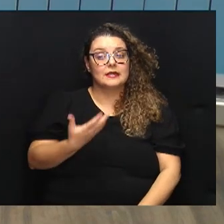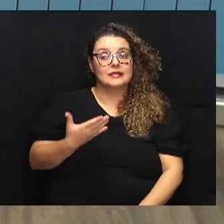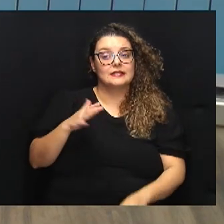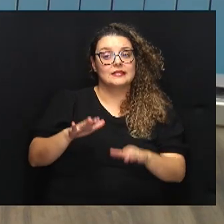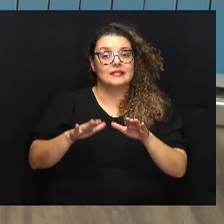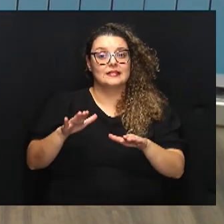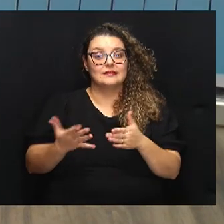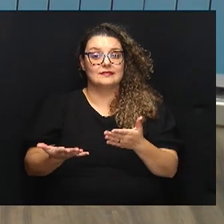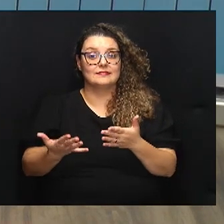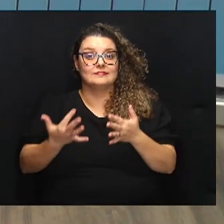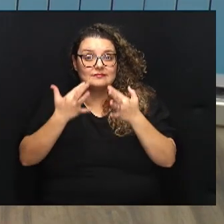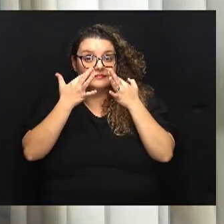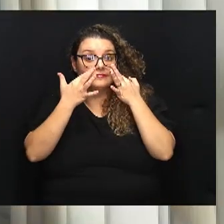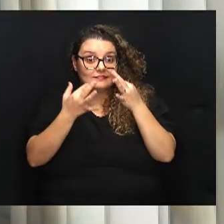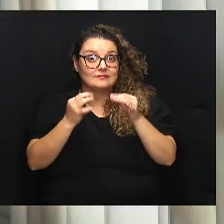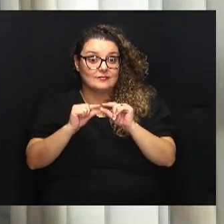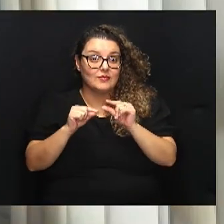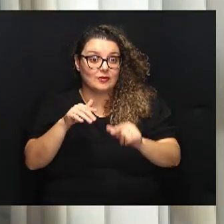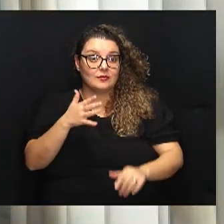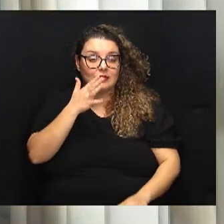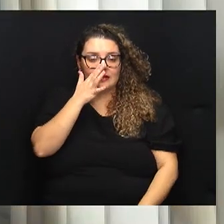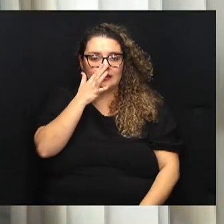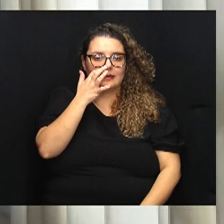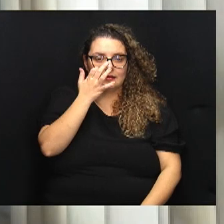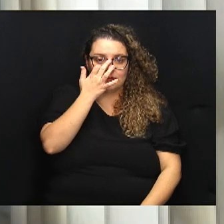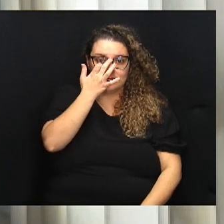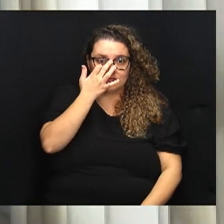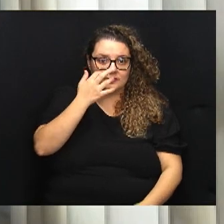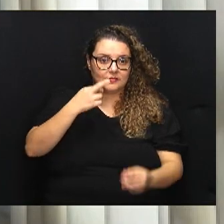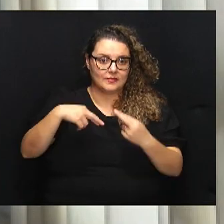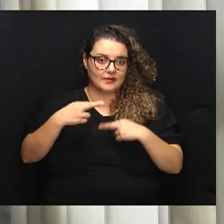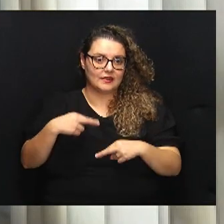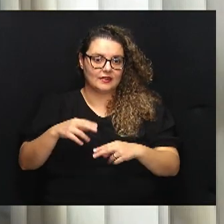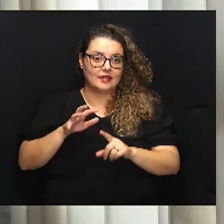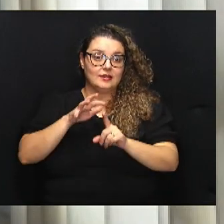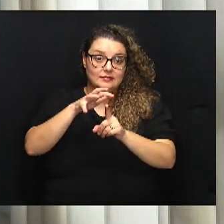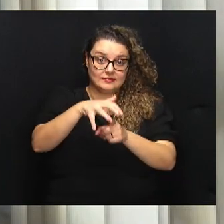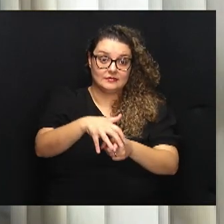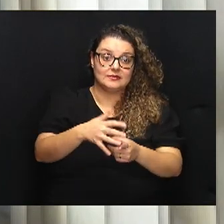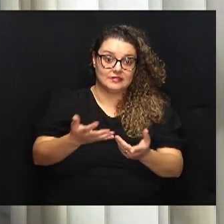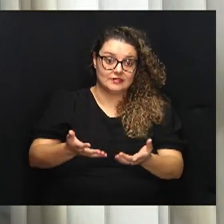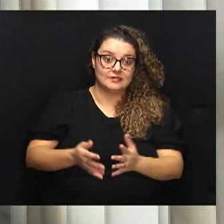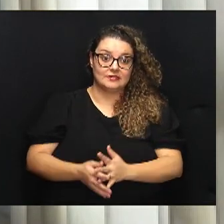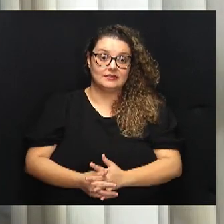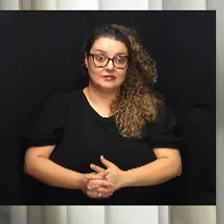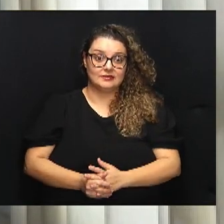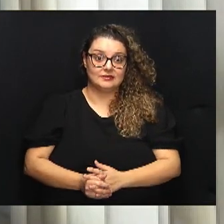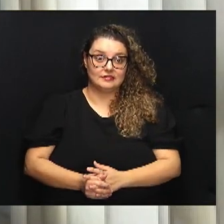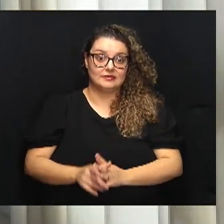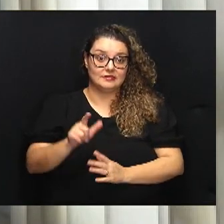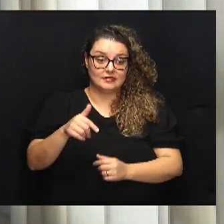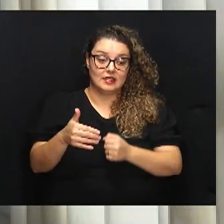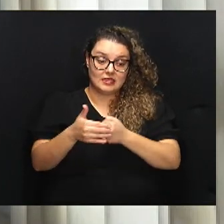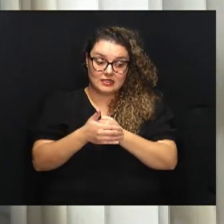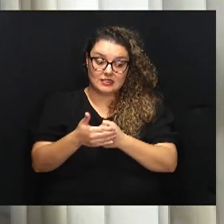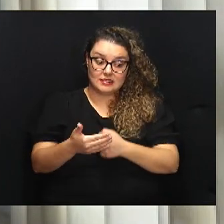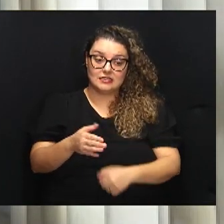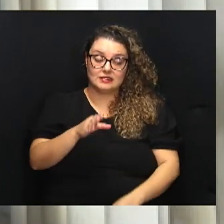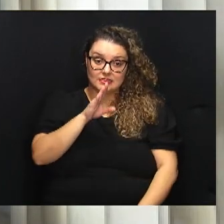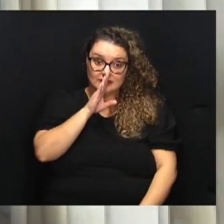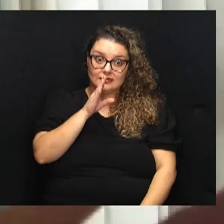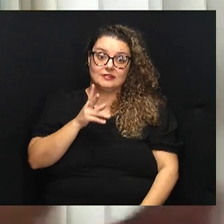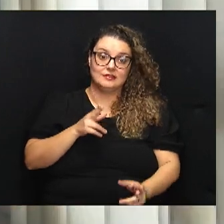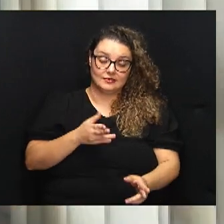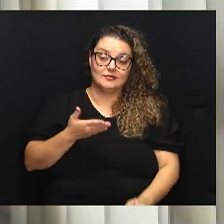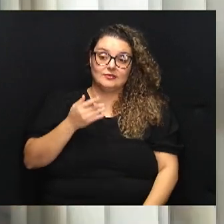mais atentos, né? Em relação, principalmente ao bullying, não é? De que ele é silencioso, como a gente disse